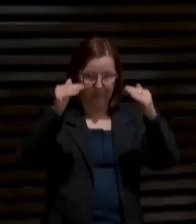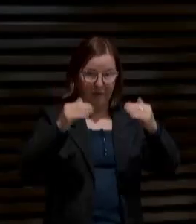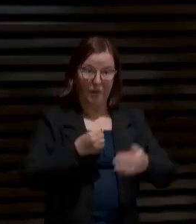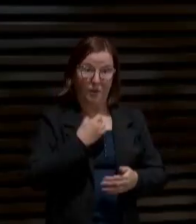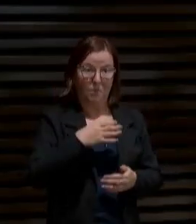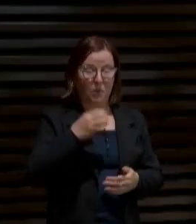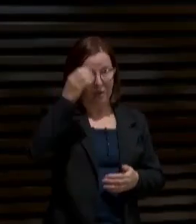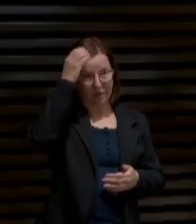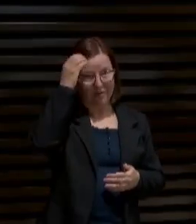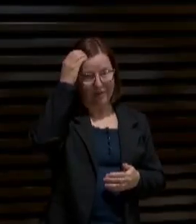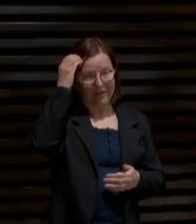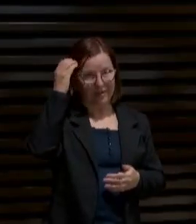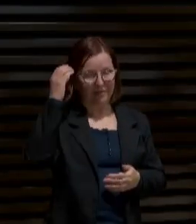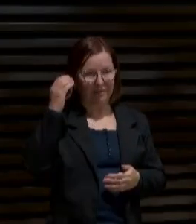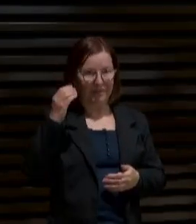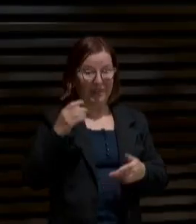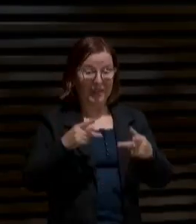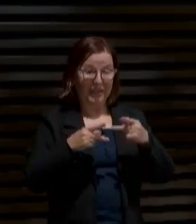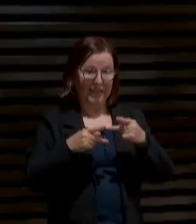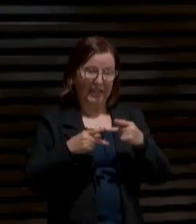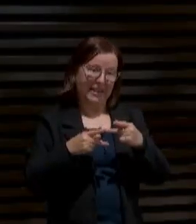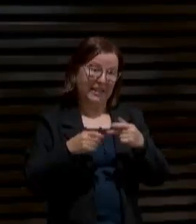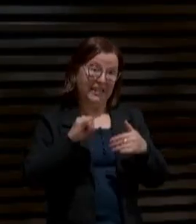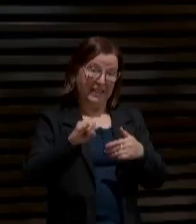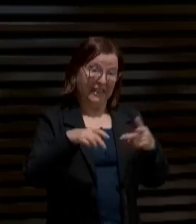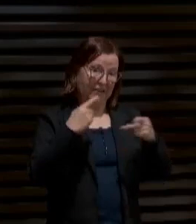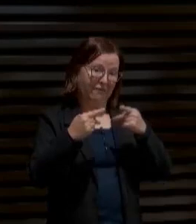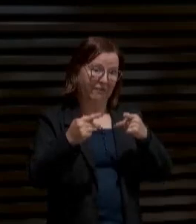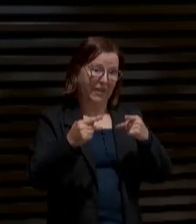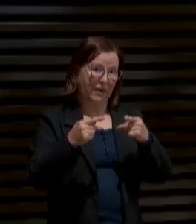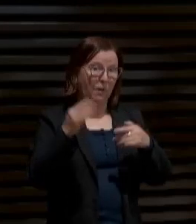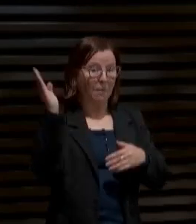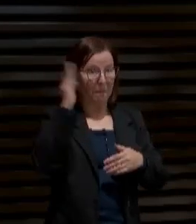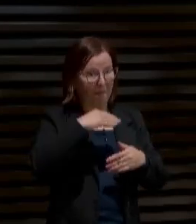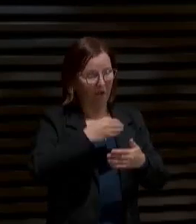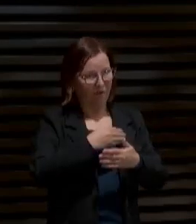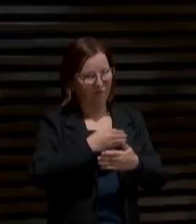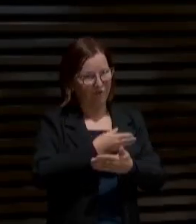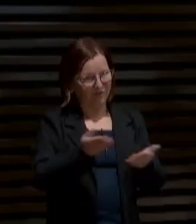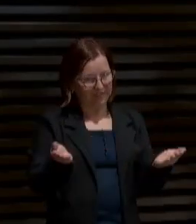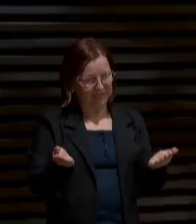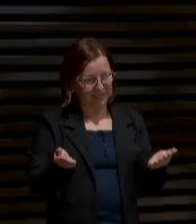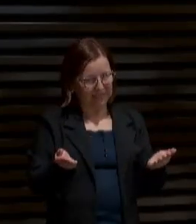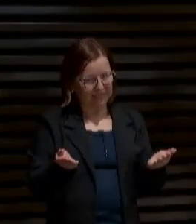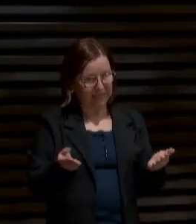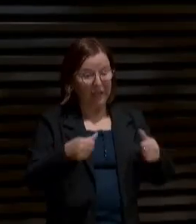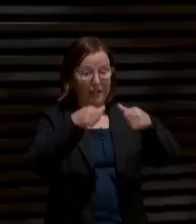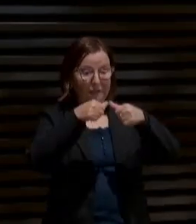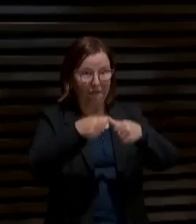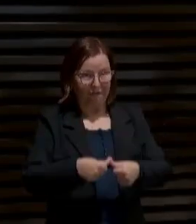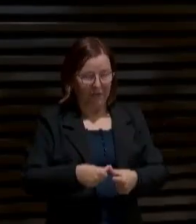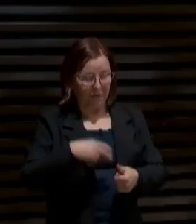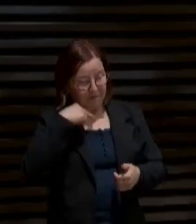modo que naquilo em que falam mal de vocês fiquem envergonhados e esses que difama o a